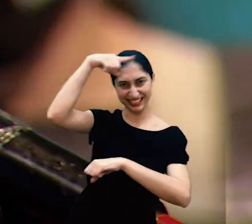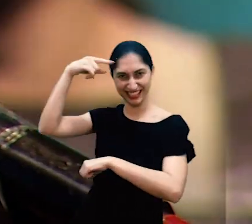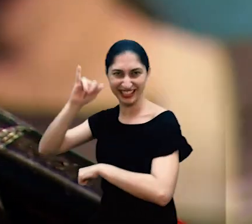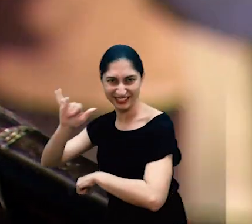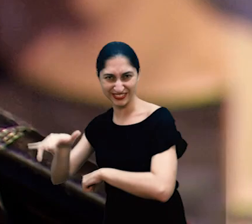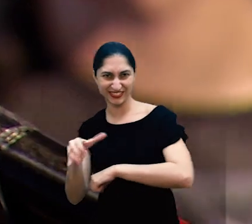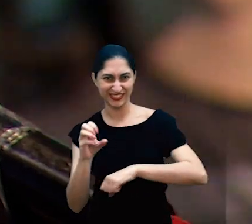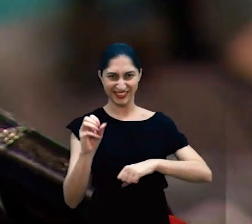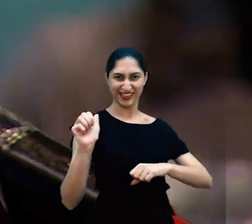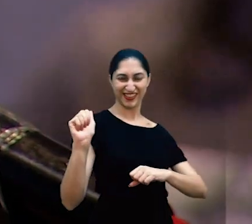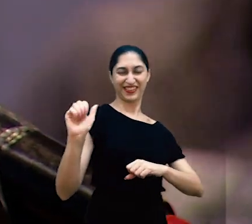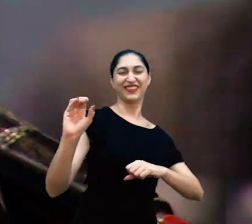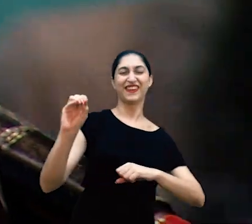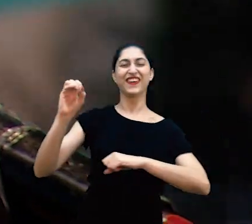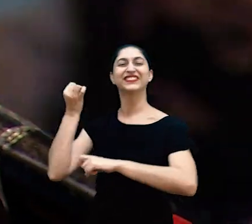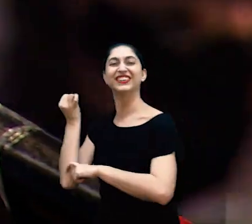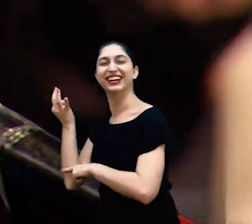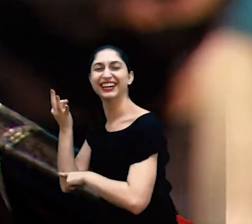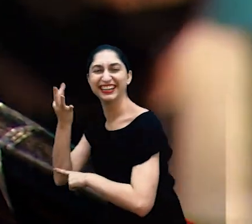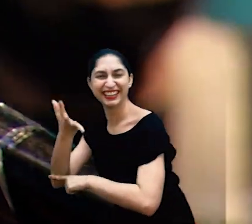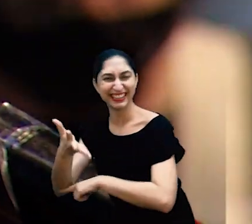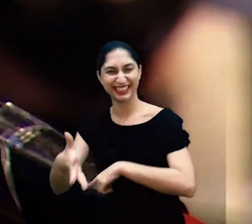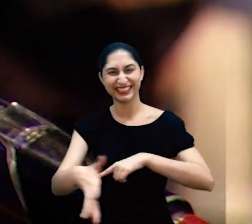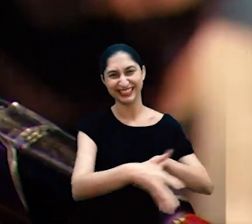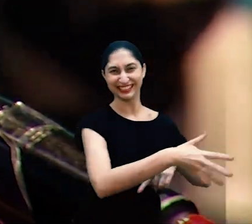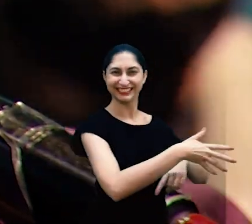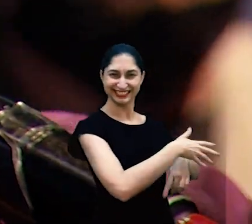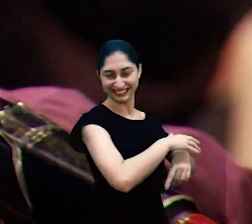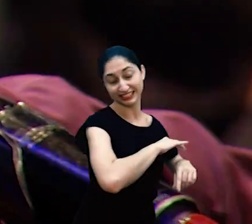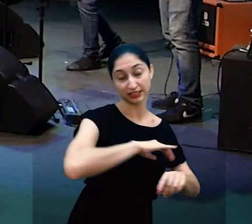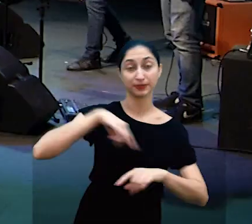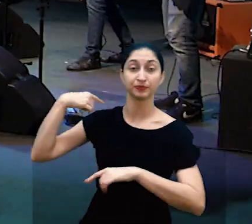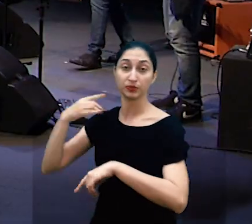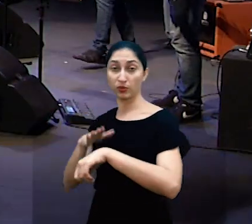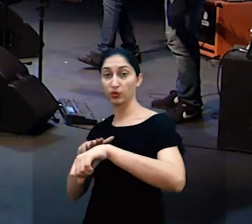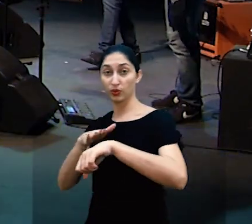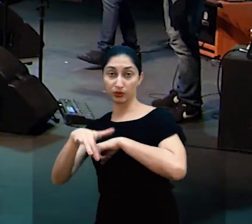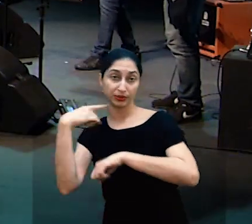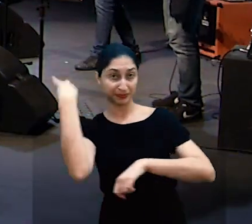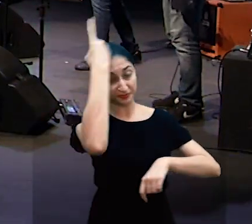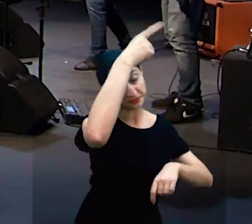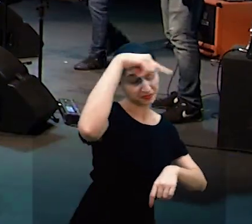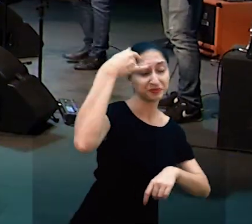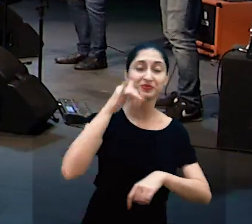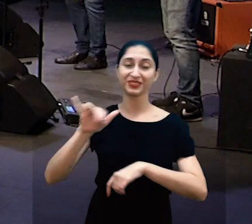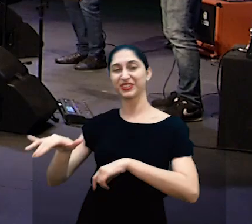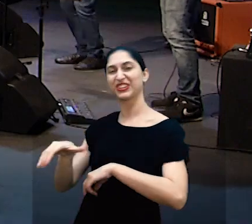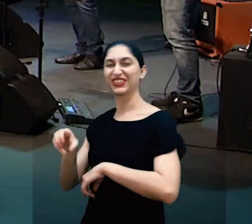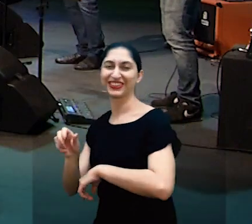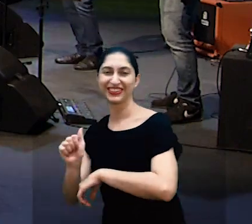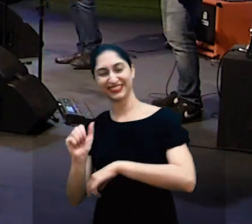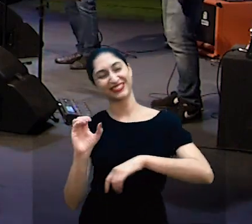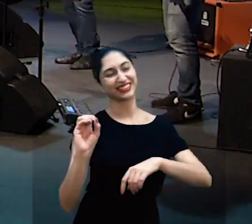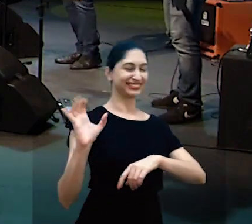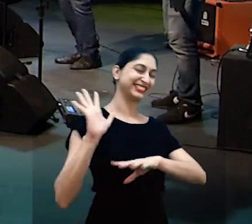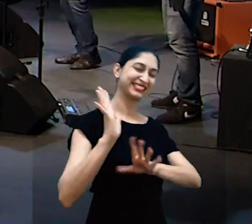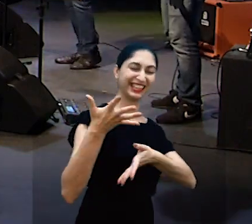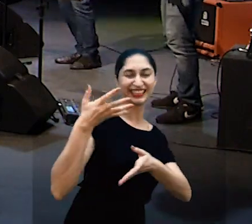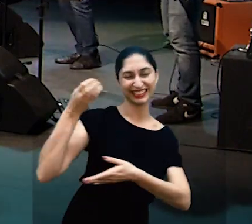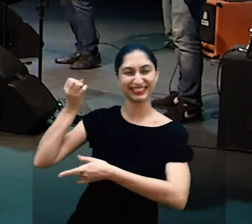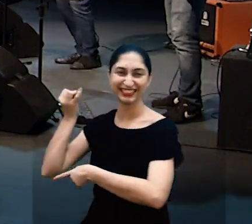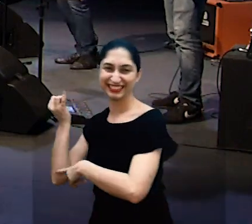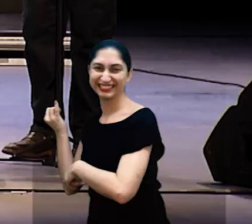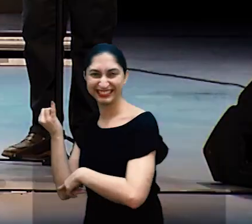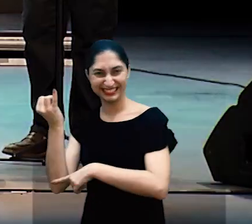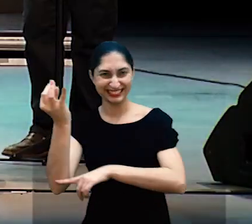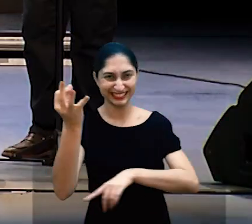É madrugada, não vem quem tanto eu queria. É noite de São João, mas amanhecer do dia. É madrugada, não vem